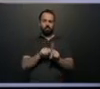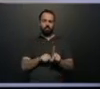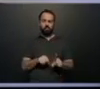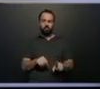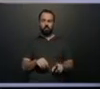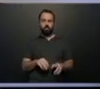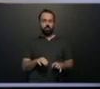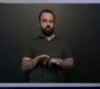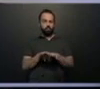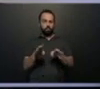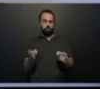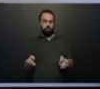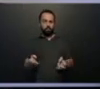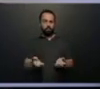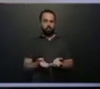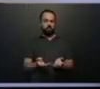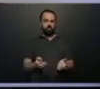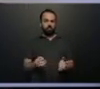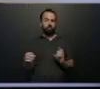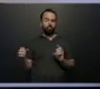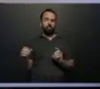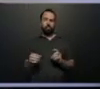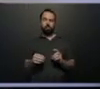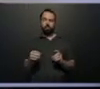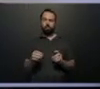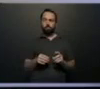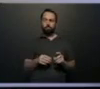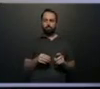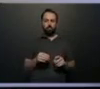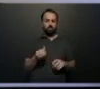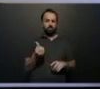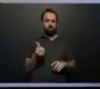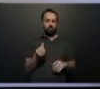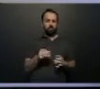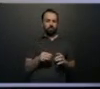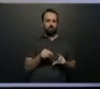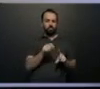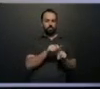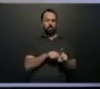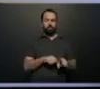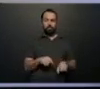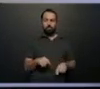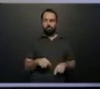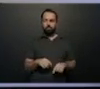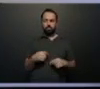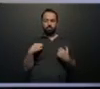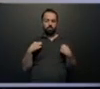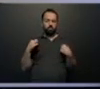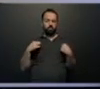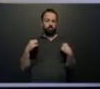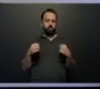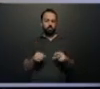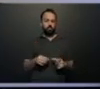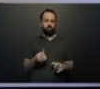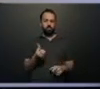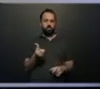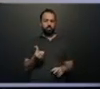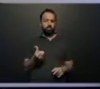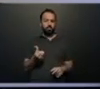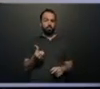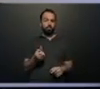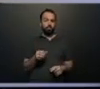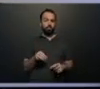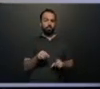6 meses, embalagens de leite 6 meses, o pano 6 meses a 1